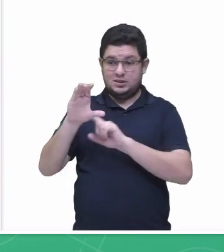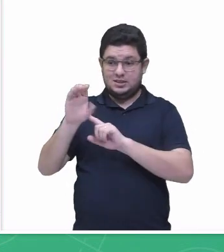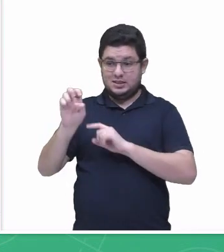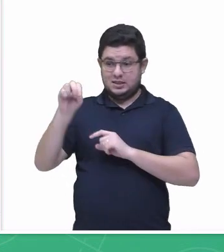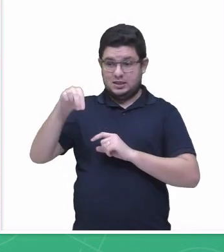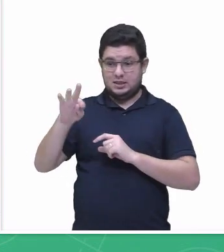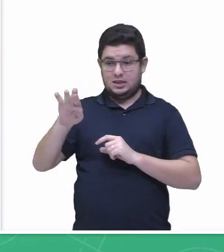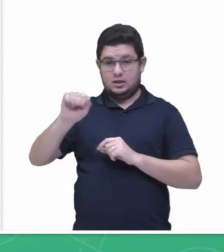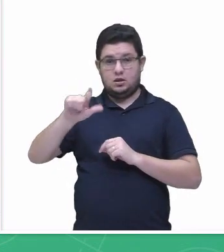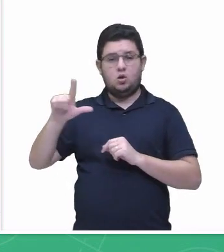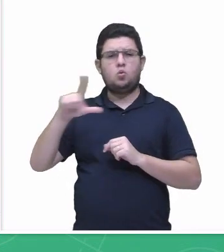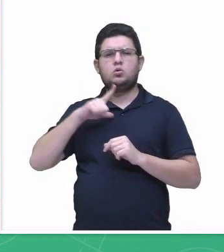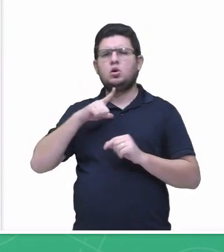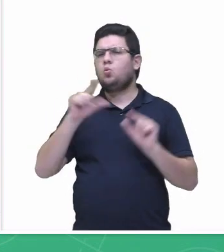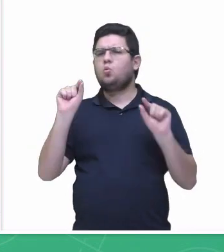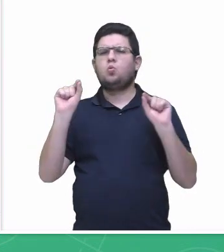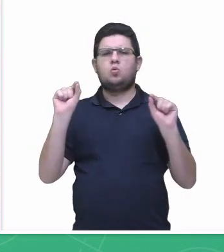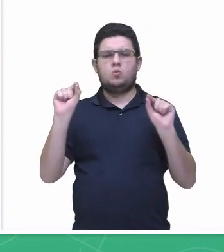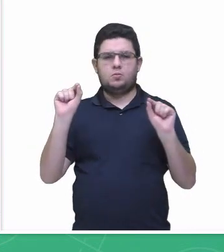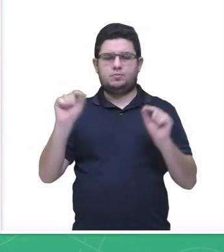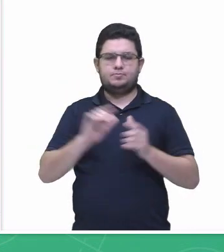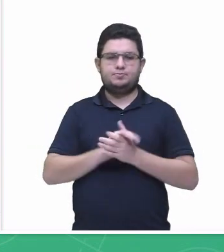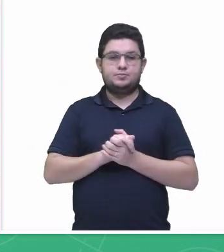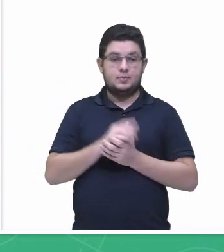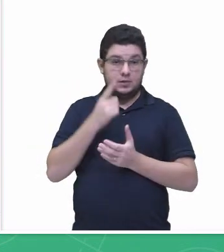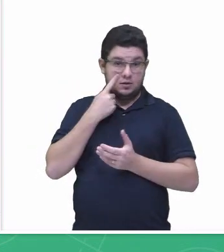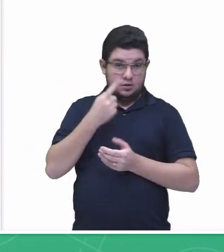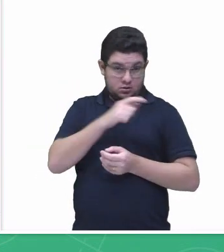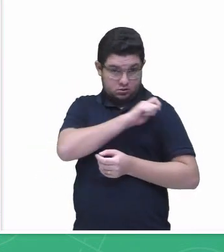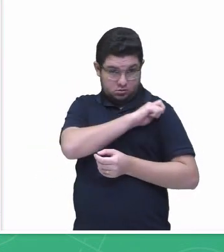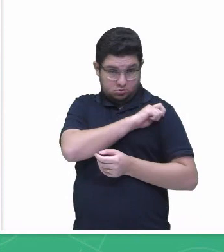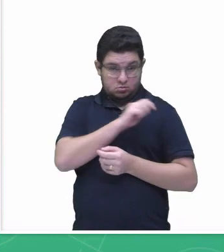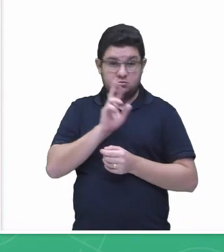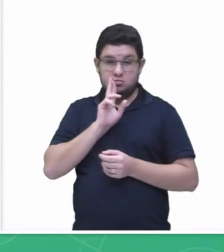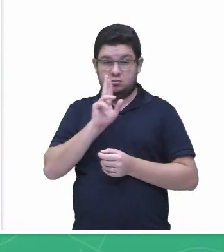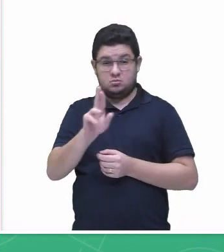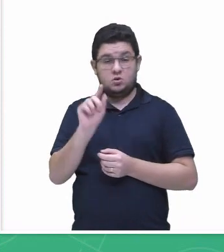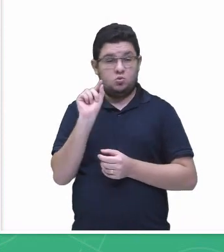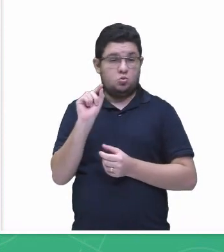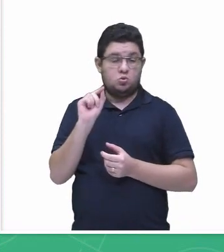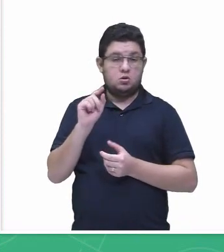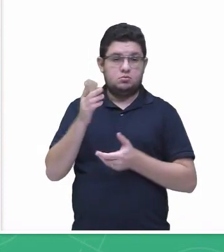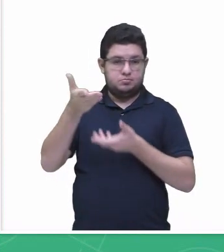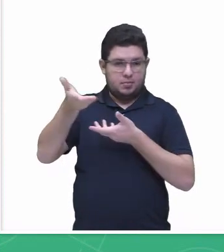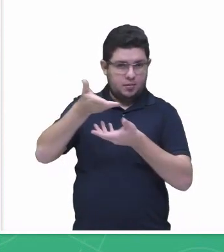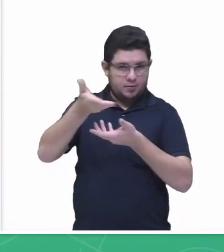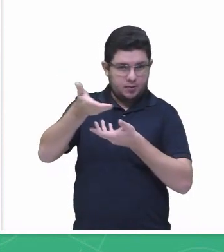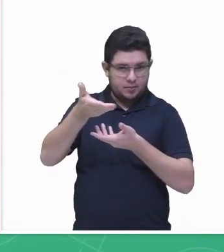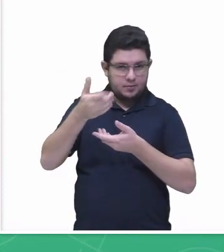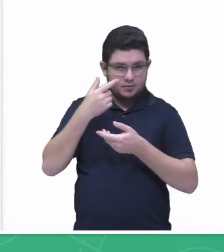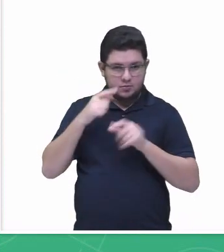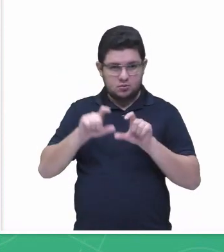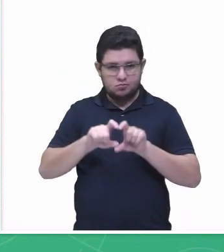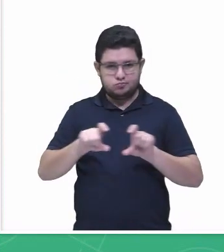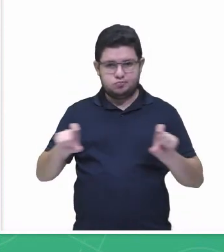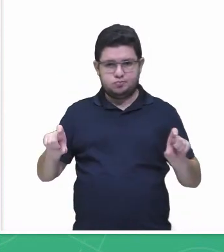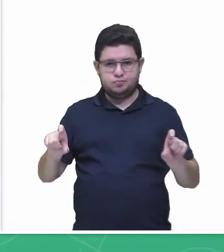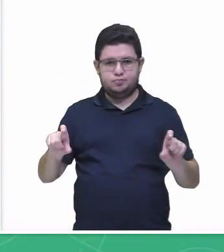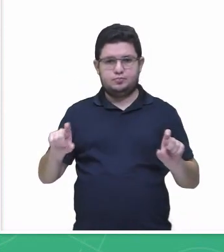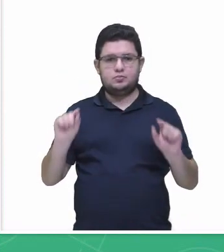gente tem alguma participação? Que aí a gente consegue observar o que vocês marcaram aí pra gente, né? Nessa questão. A gente tem alguém?